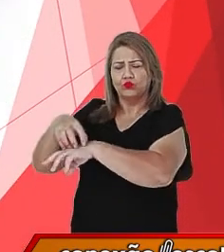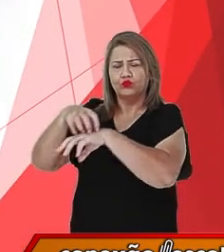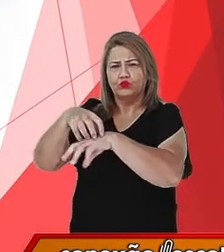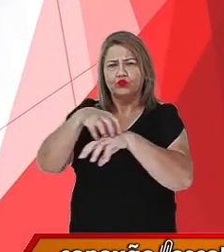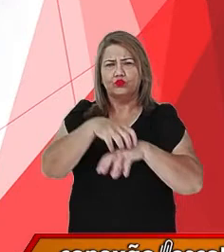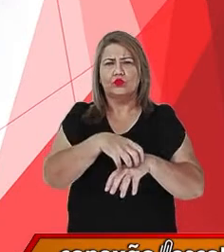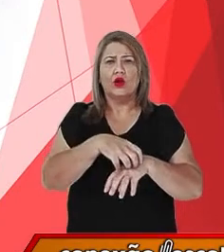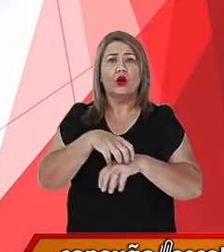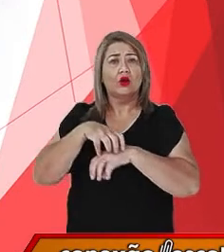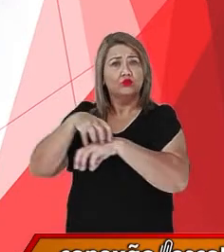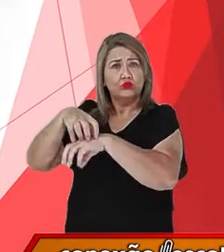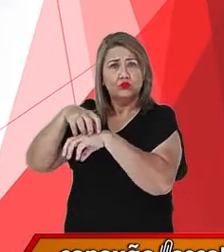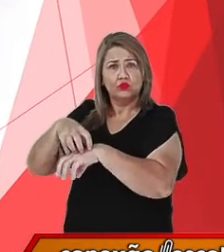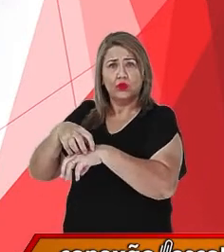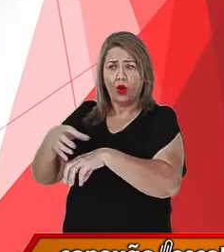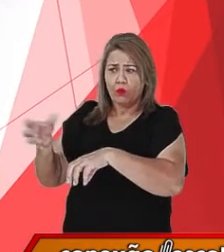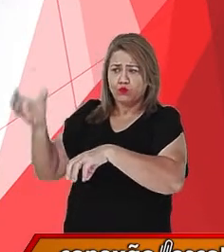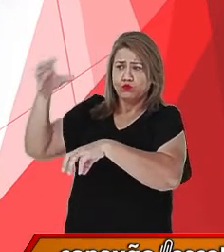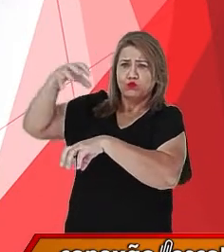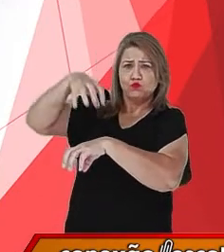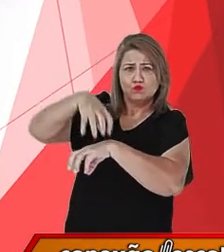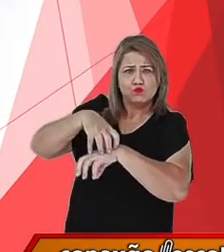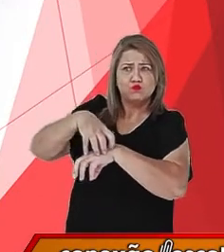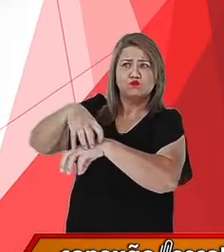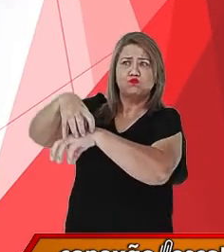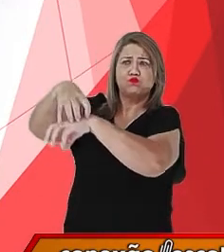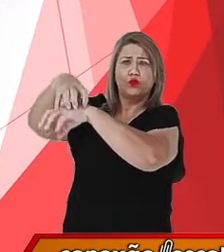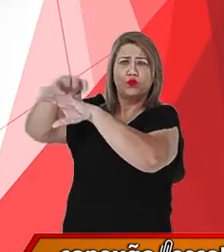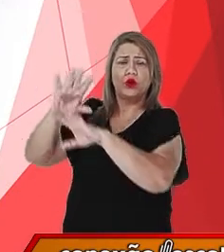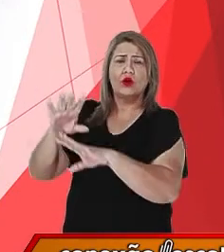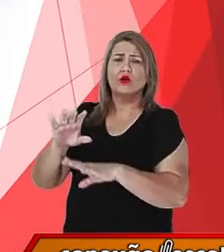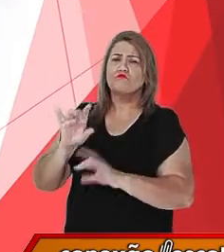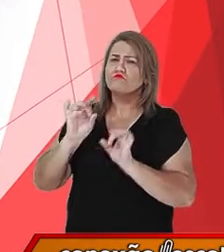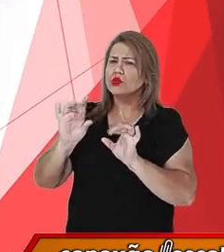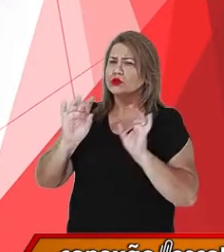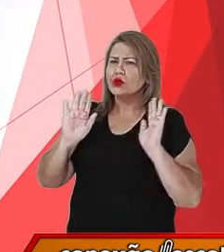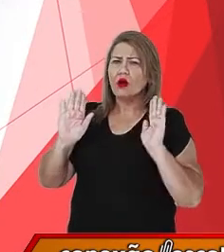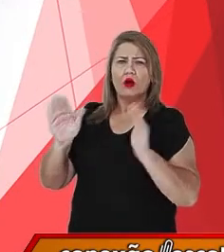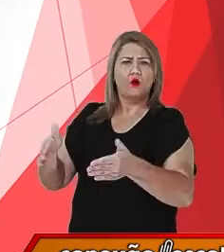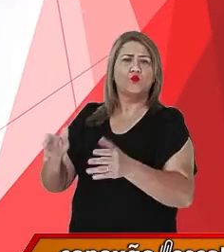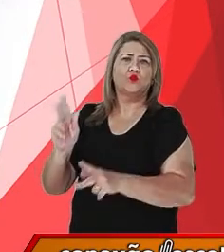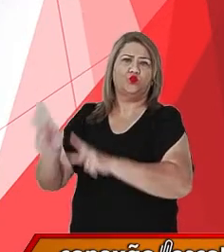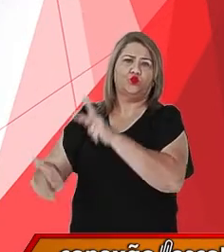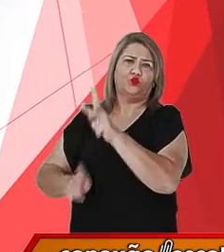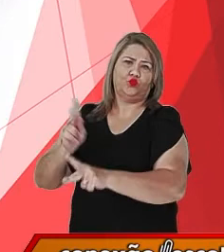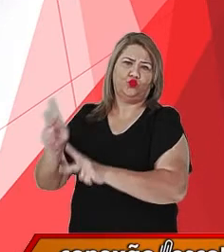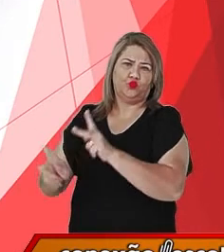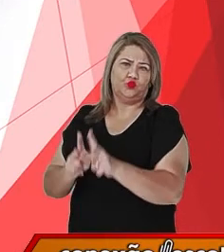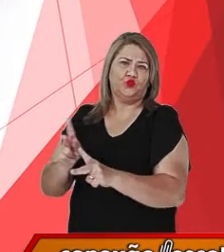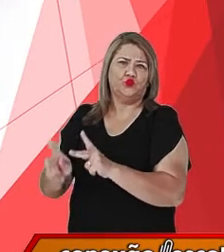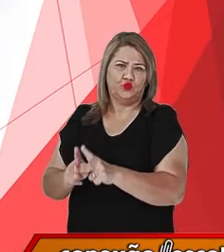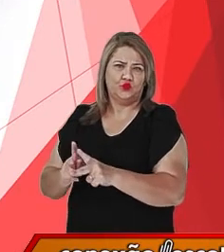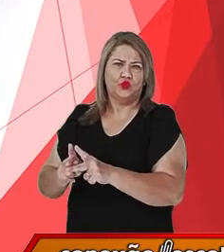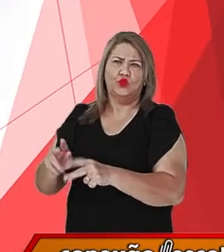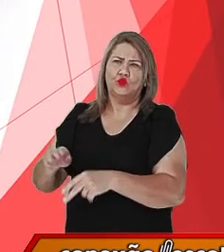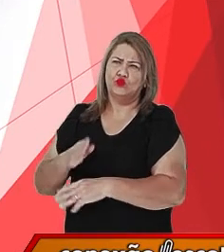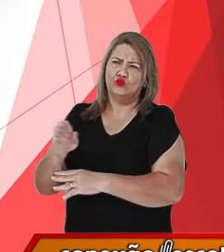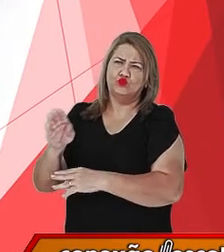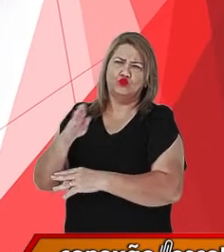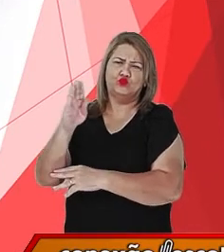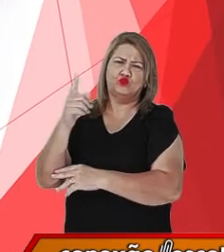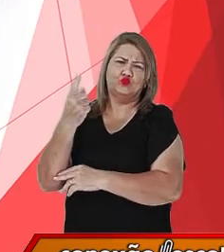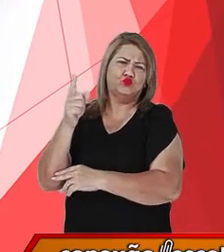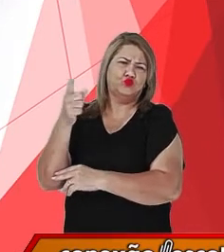o transporte de cargas era feito especialmente por trens e utilizado para percorrer